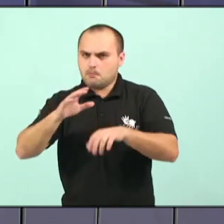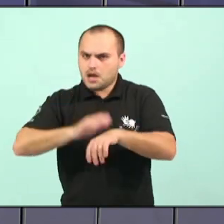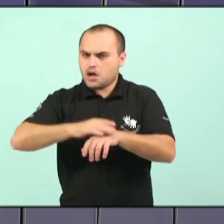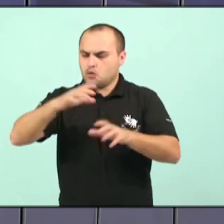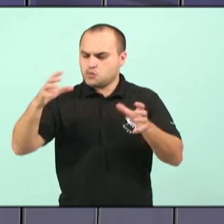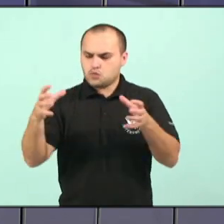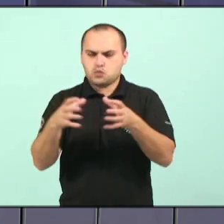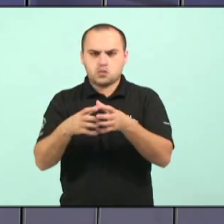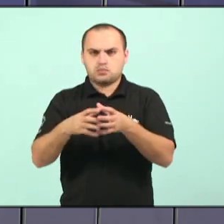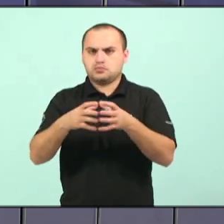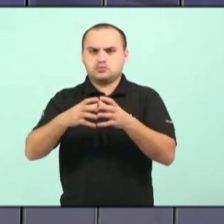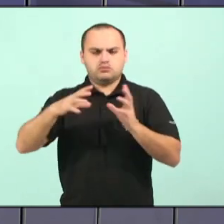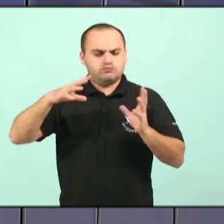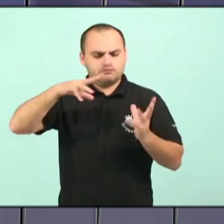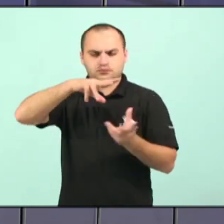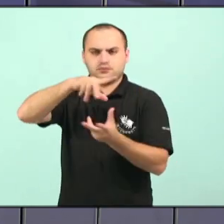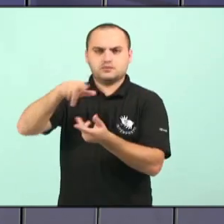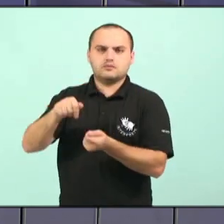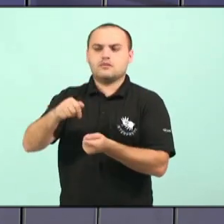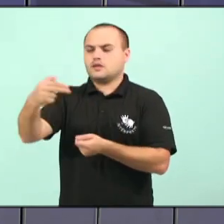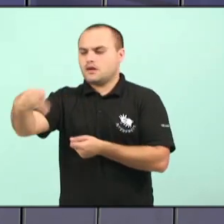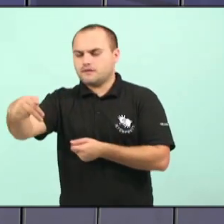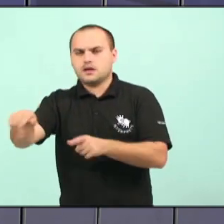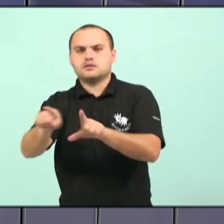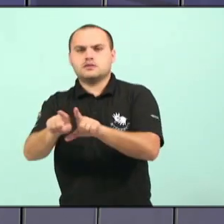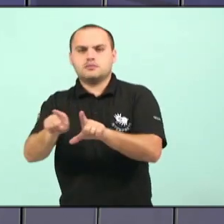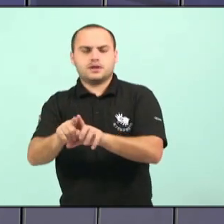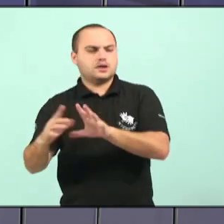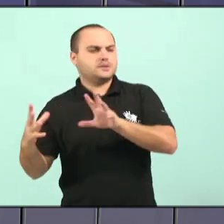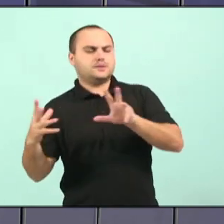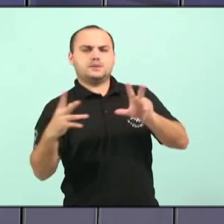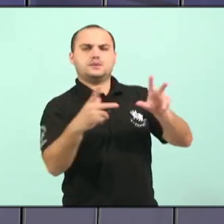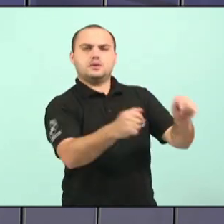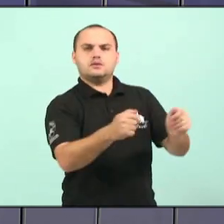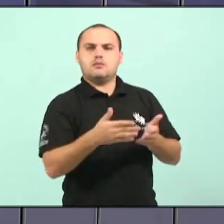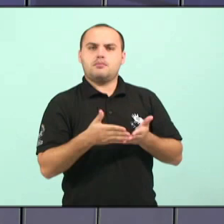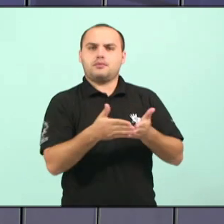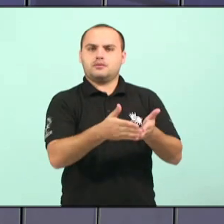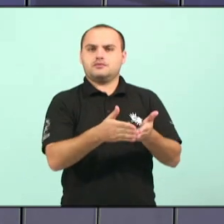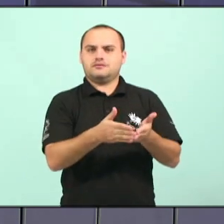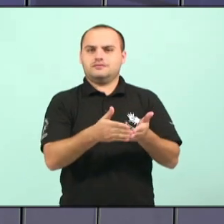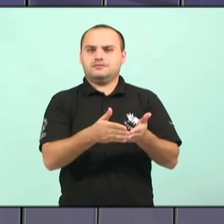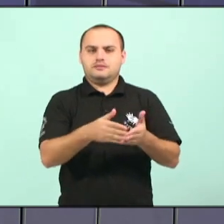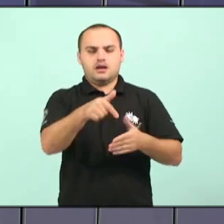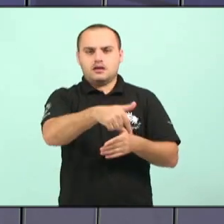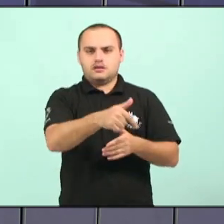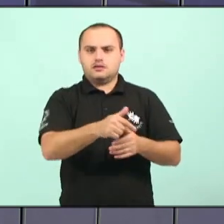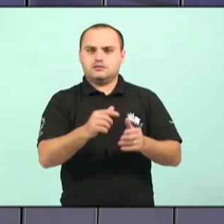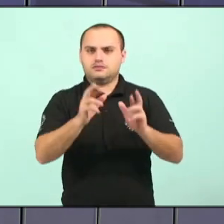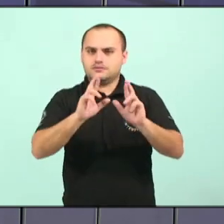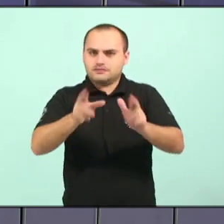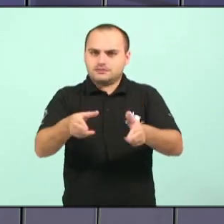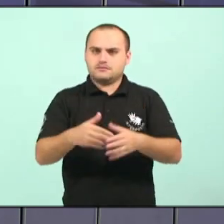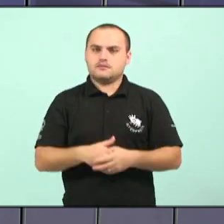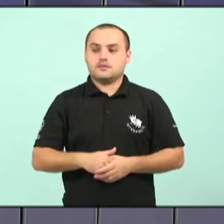Navegantes também, e todos os terminais que tem aqui ao longo do complexo portuário de Itajaí. Agora, claro que sob regimes diferentes. No caso de Navegantes e nos